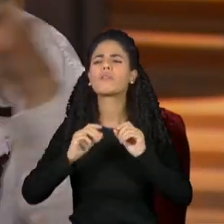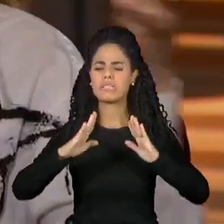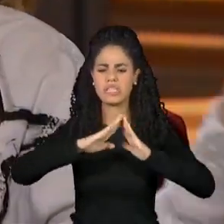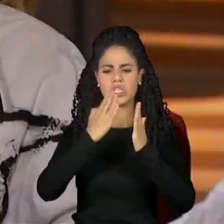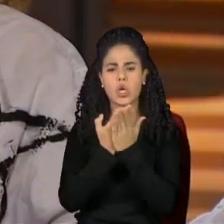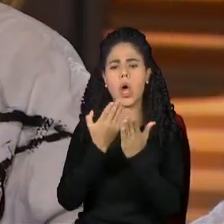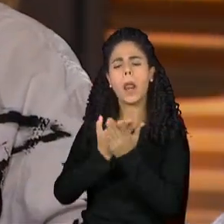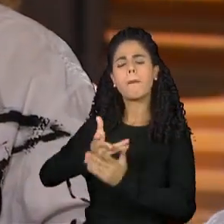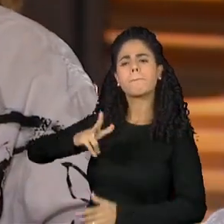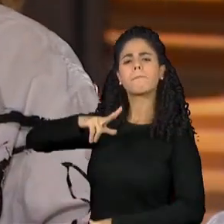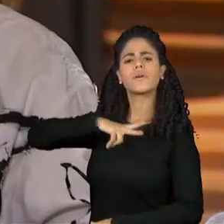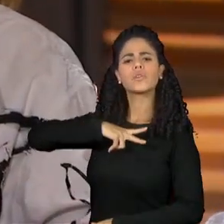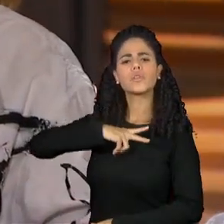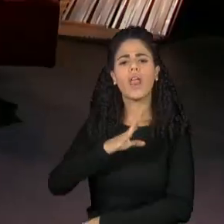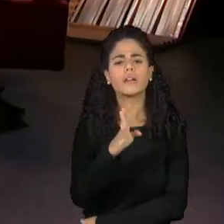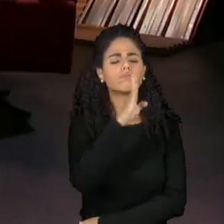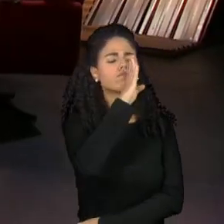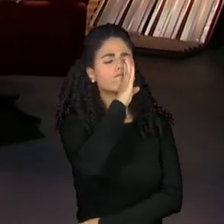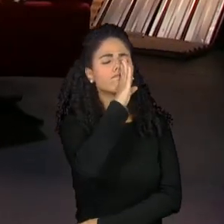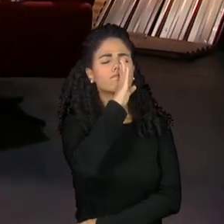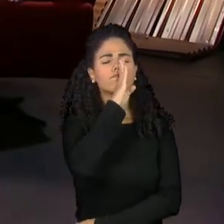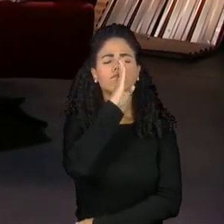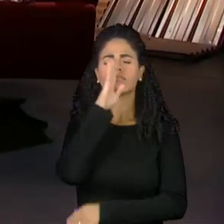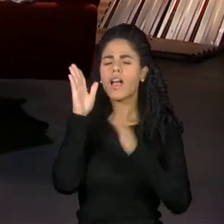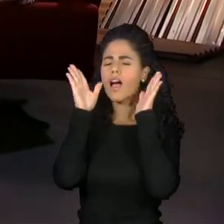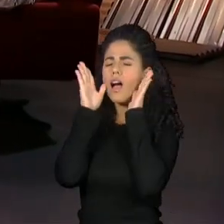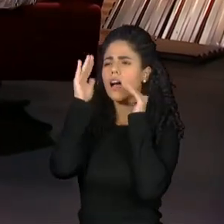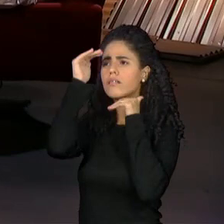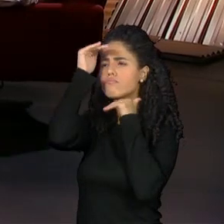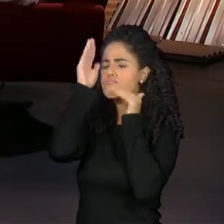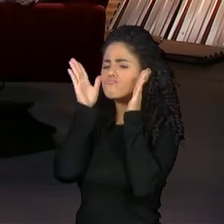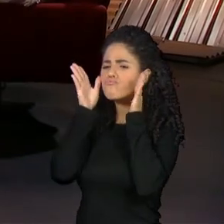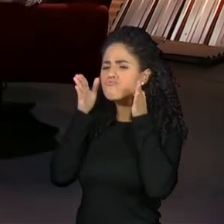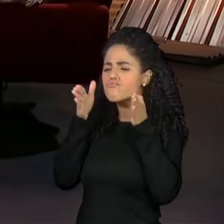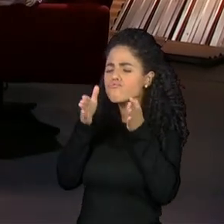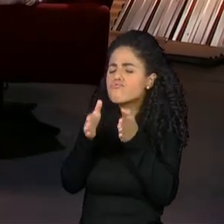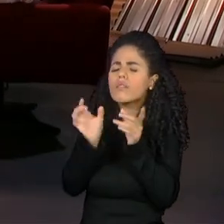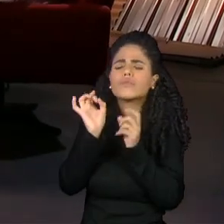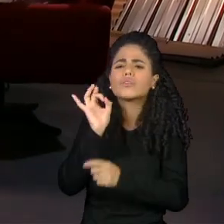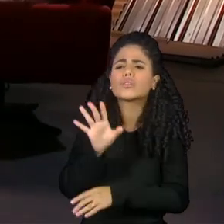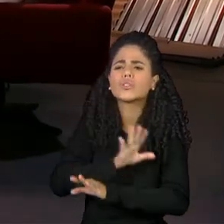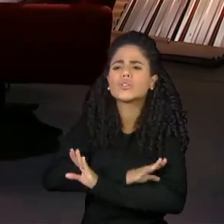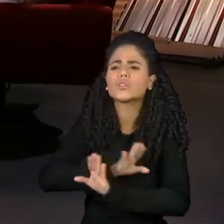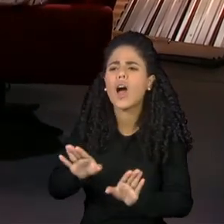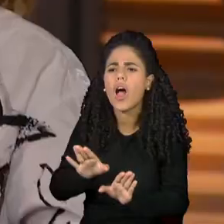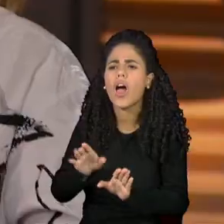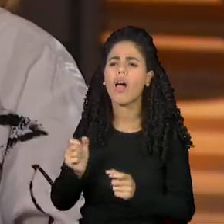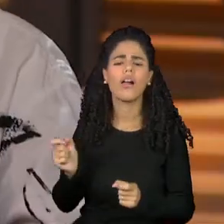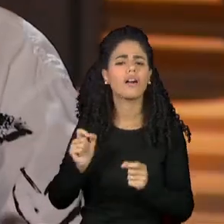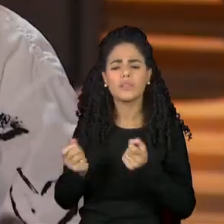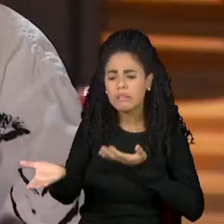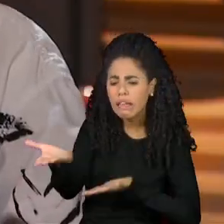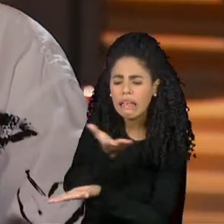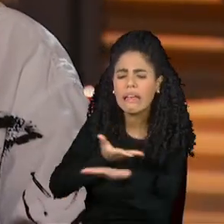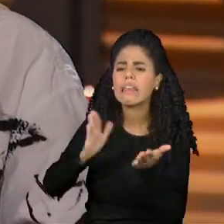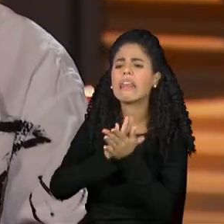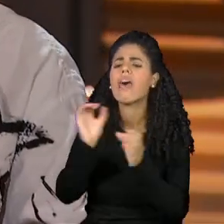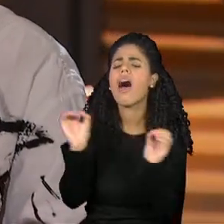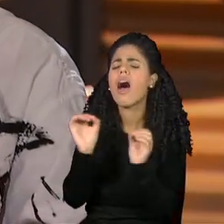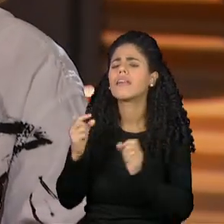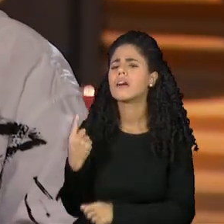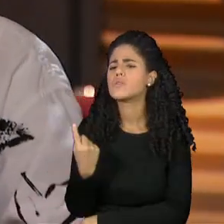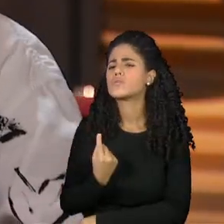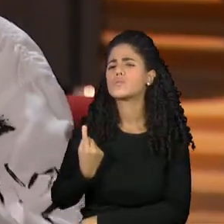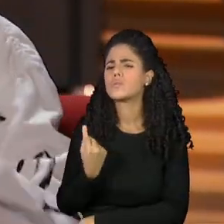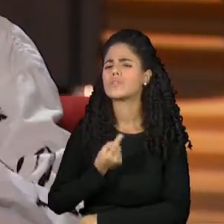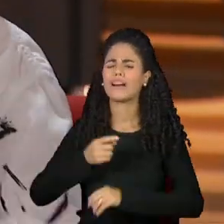tirar o grande não fale com estranhos do mundo quer viver no doma de vida de Pirabas social esquisitíssima e eu